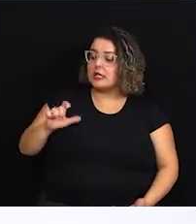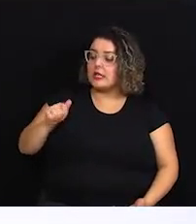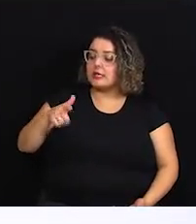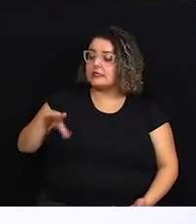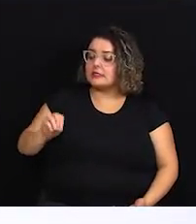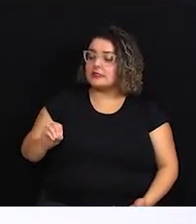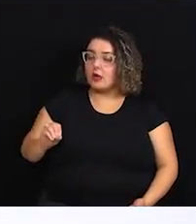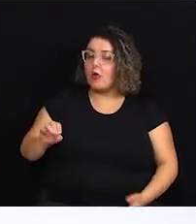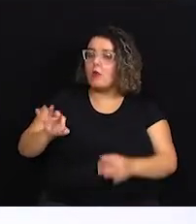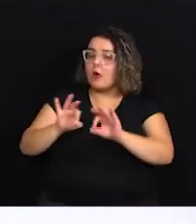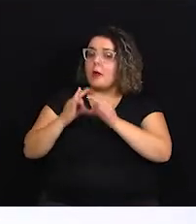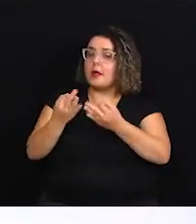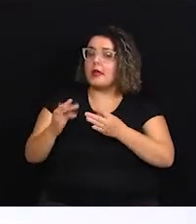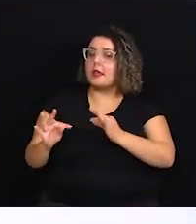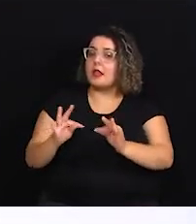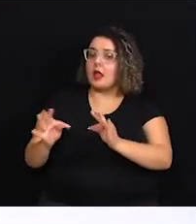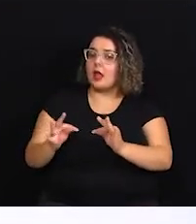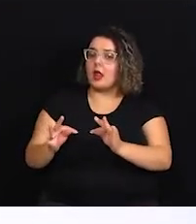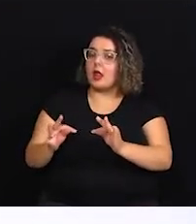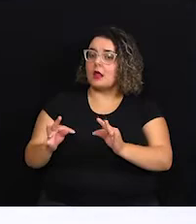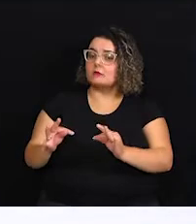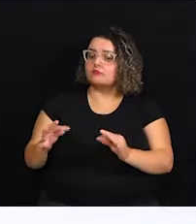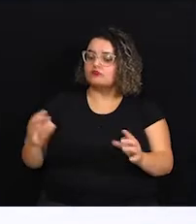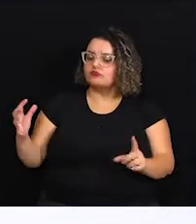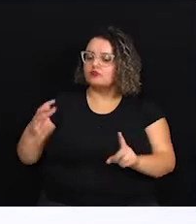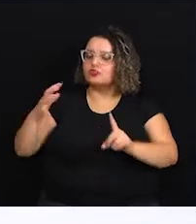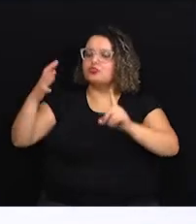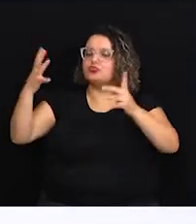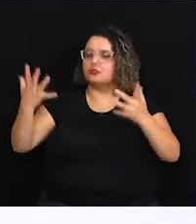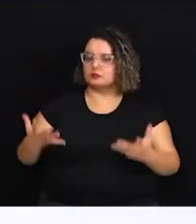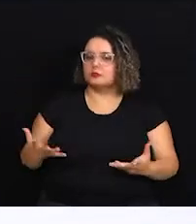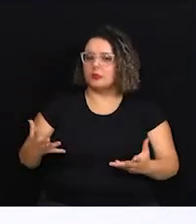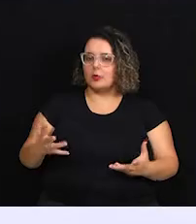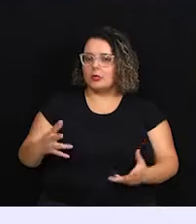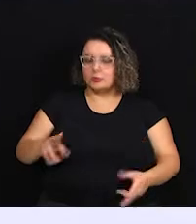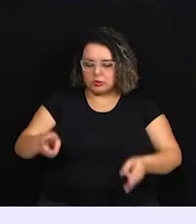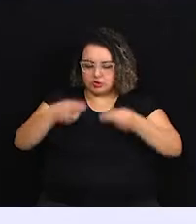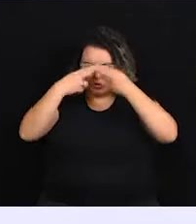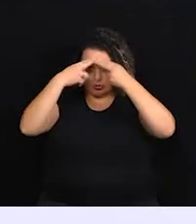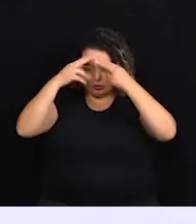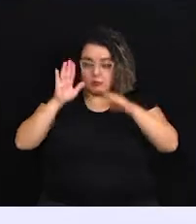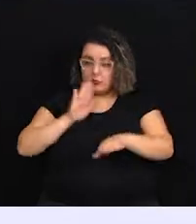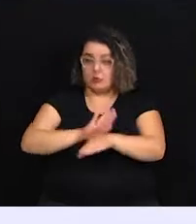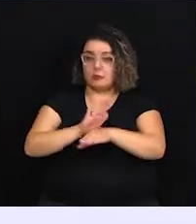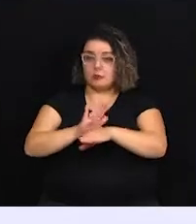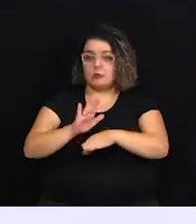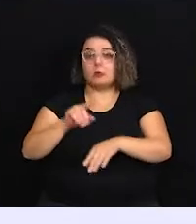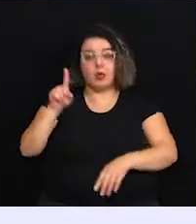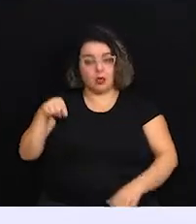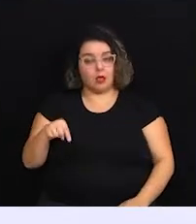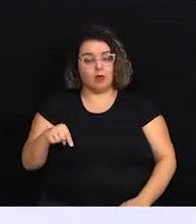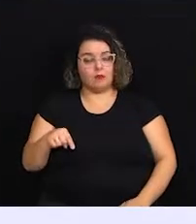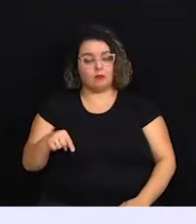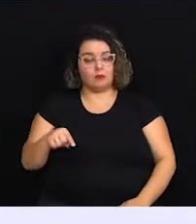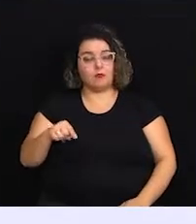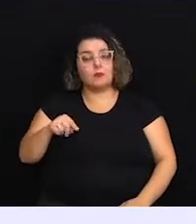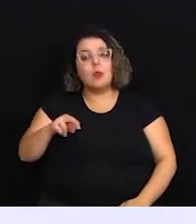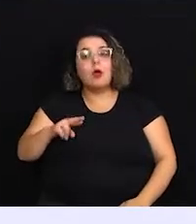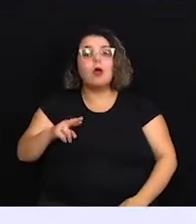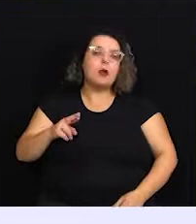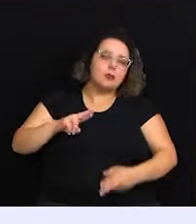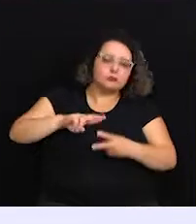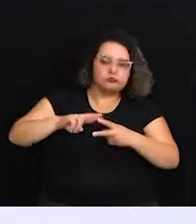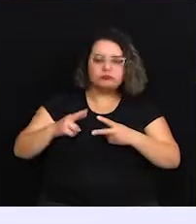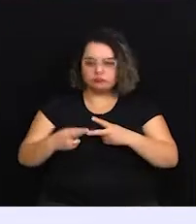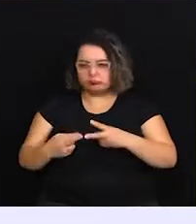meio de técnicas energéticas ajuda na resolução de traumas. A constelação ela é um recurso terapêutico para a gente